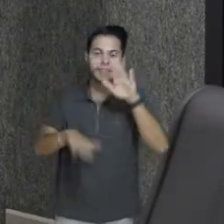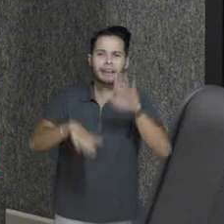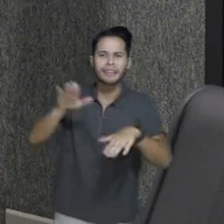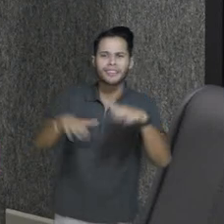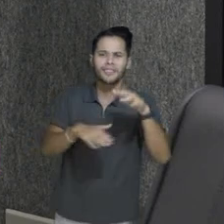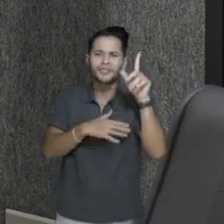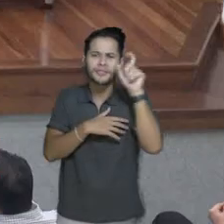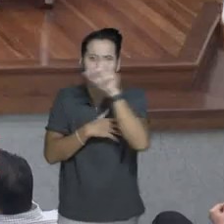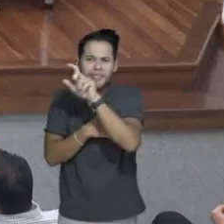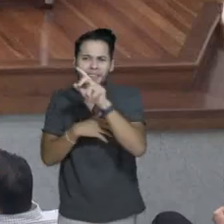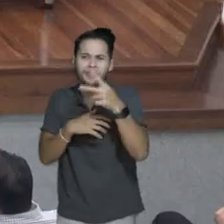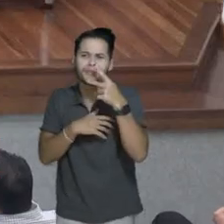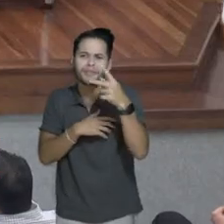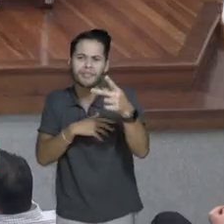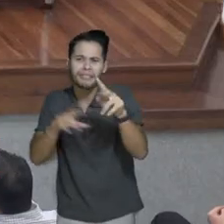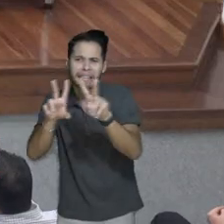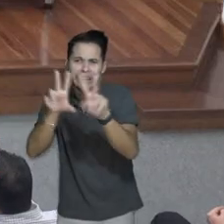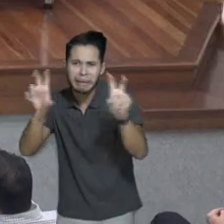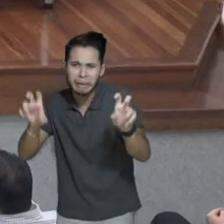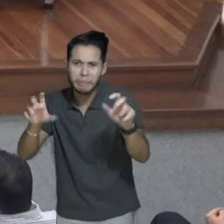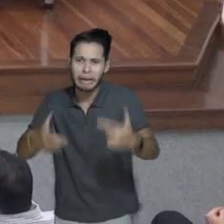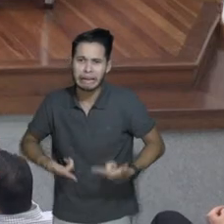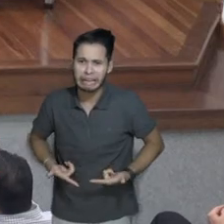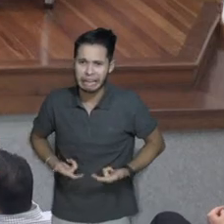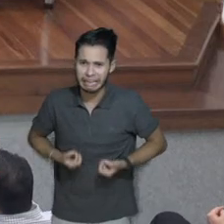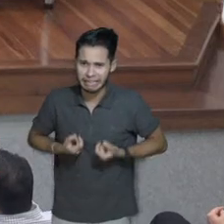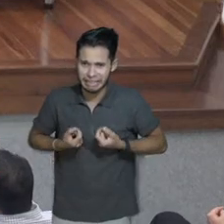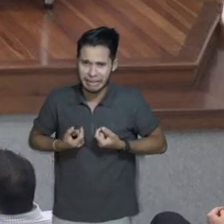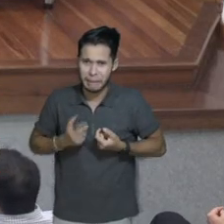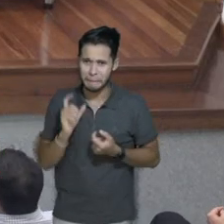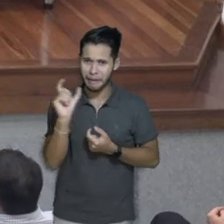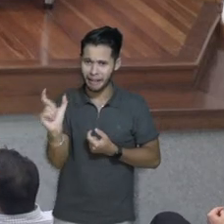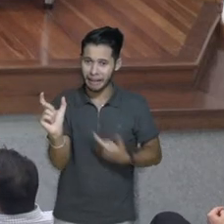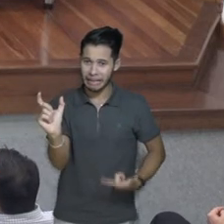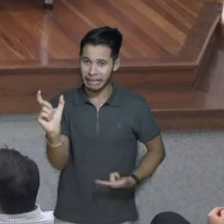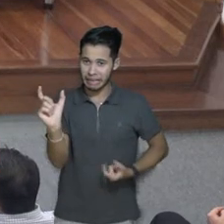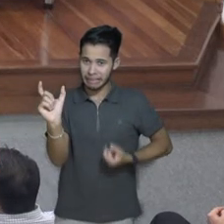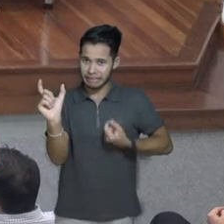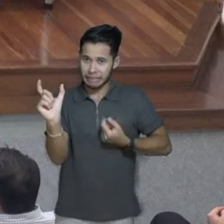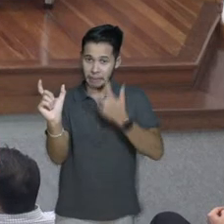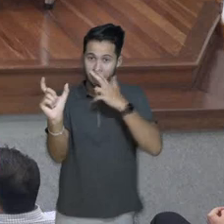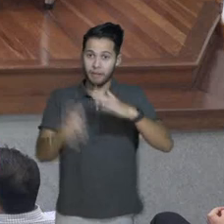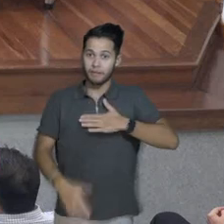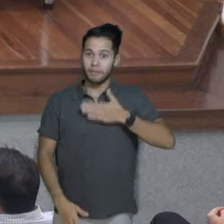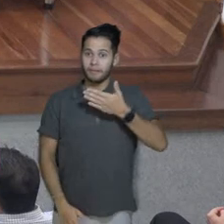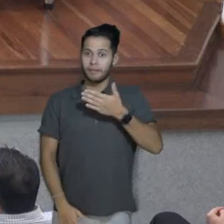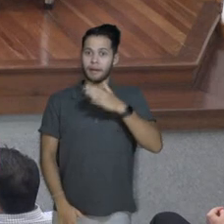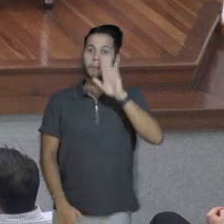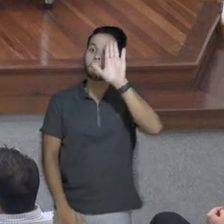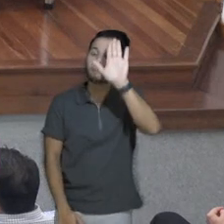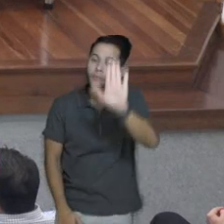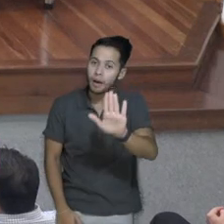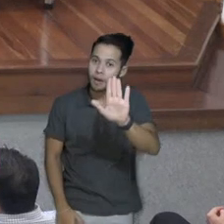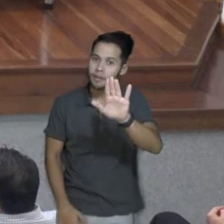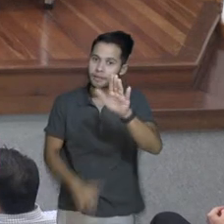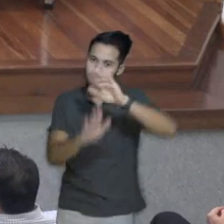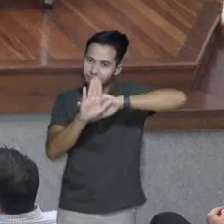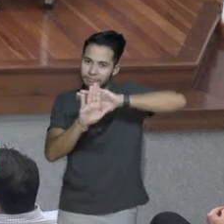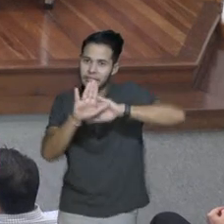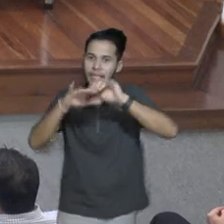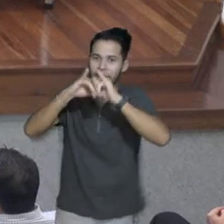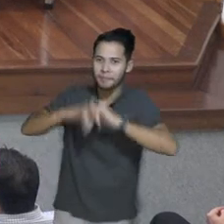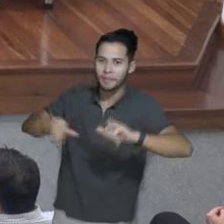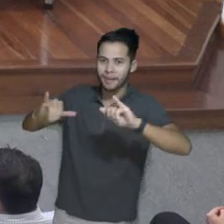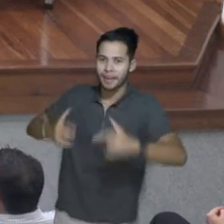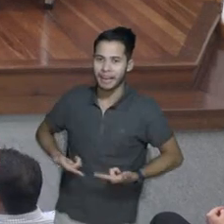câncer né uma palavra pesada só falar de câncer a gente se assusta mas essa é uma campanha para pro câncer de boca aqui é uma